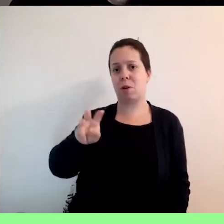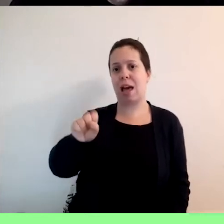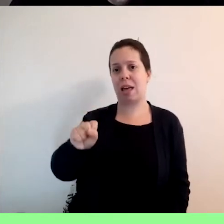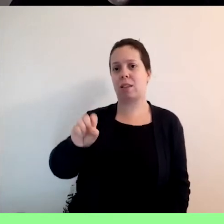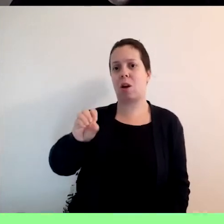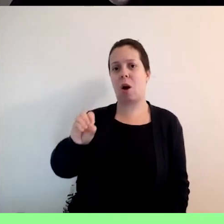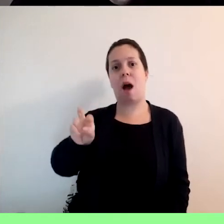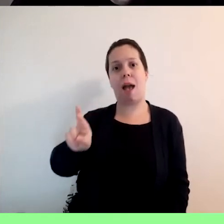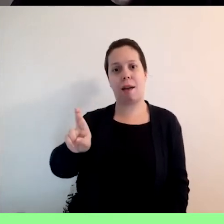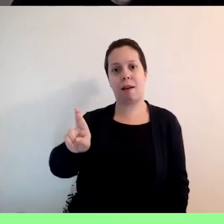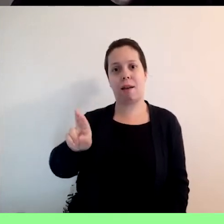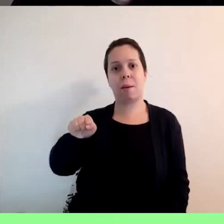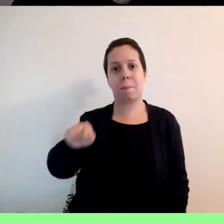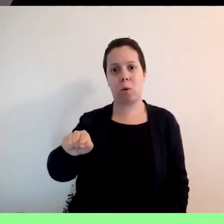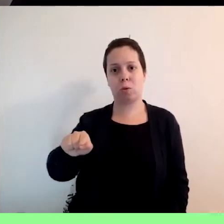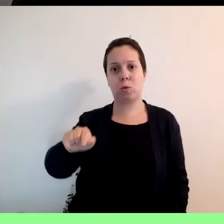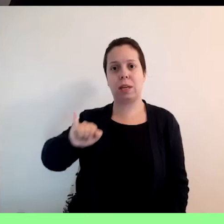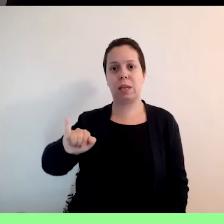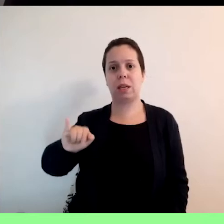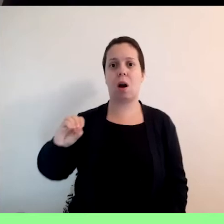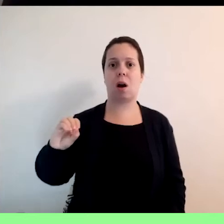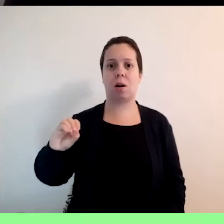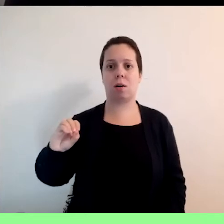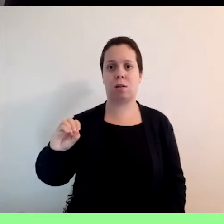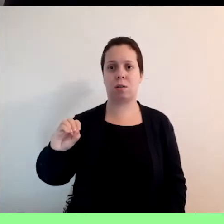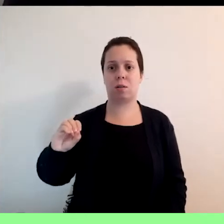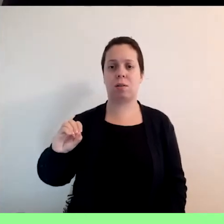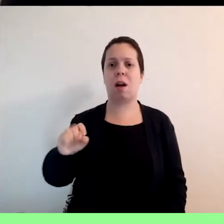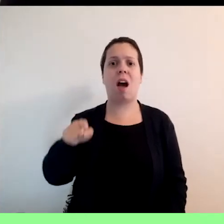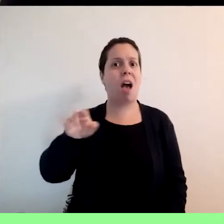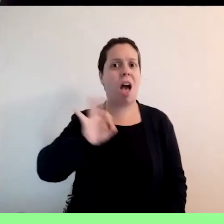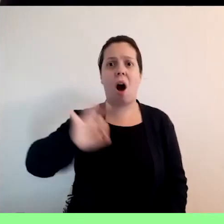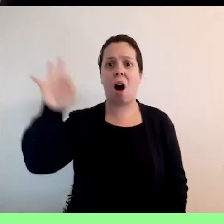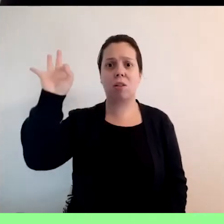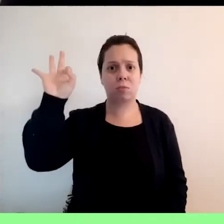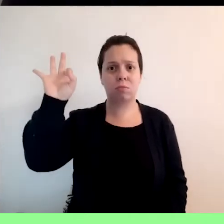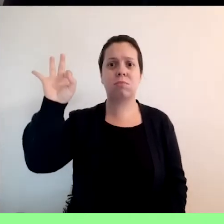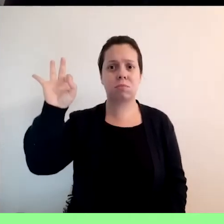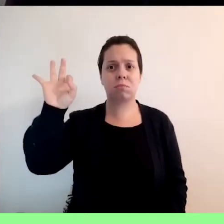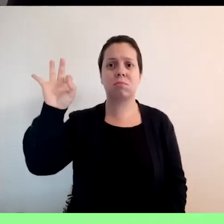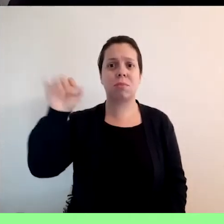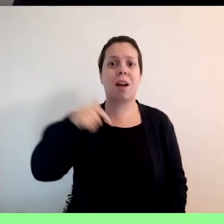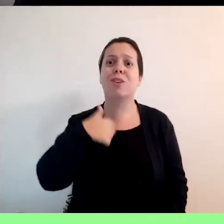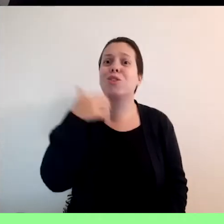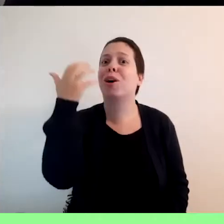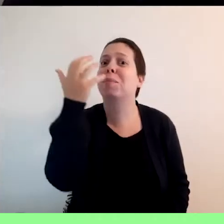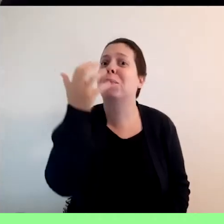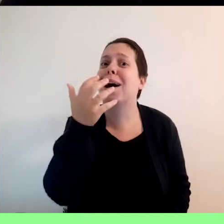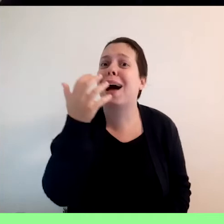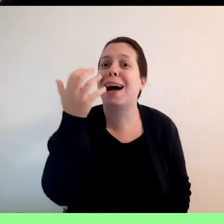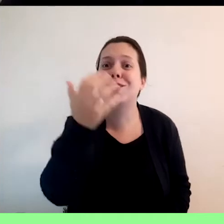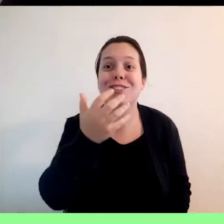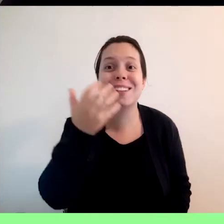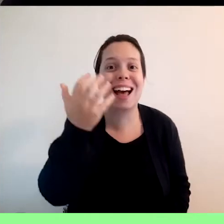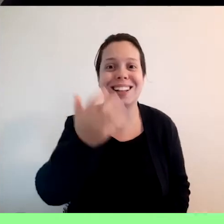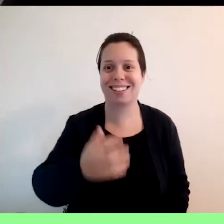Vysor.io. Ele é ótimo, gente. Eu Tô apaixonada. A Isa fica me zoando.